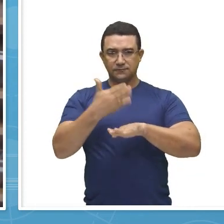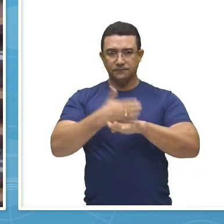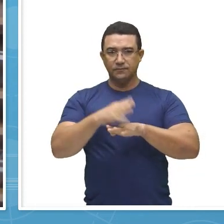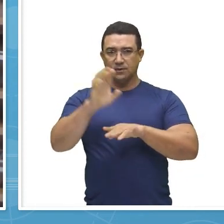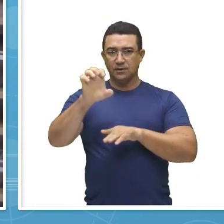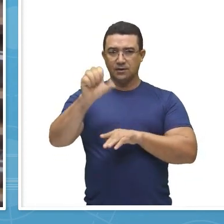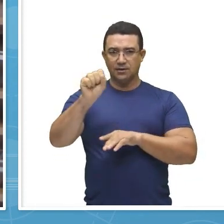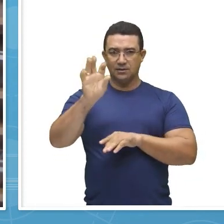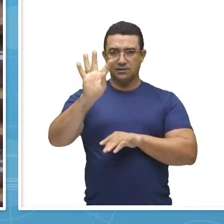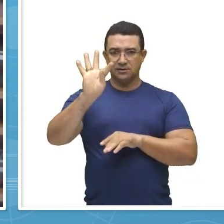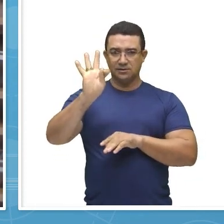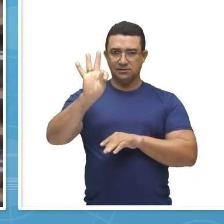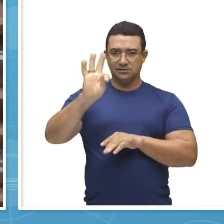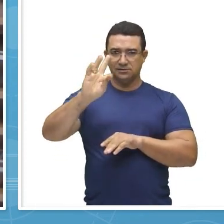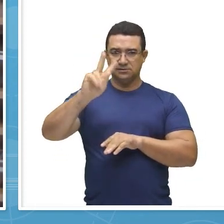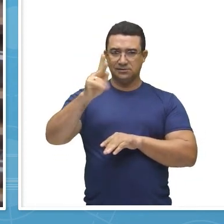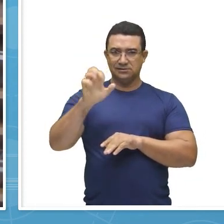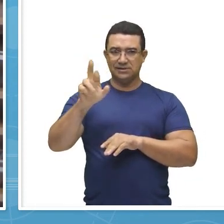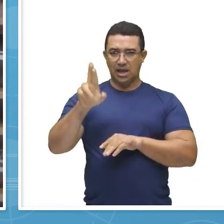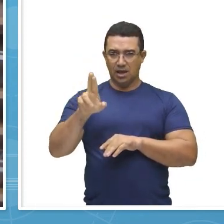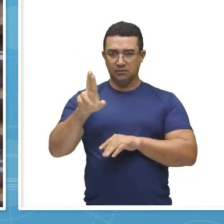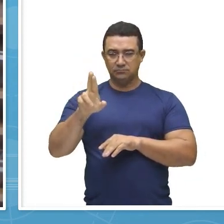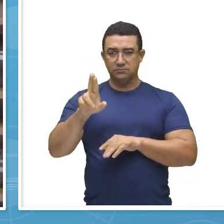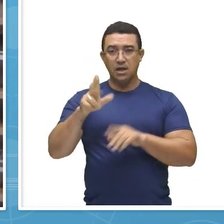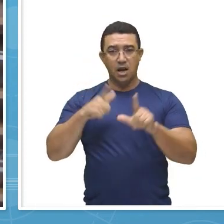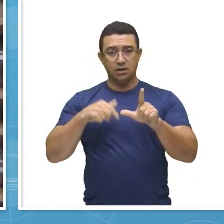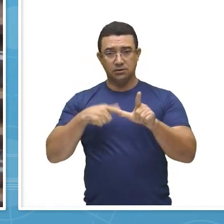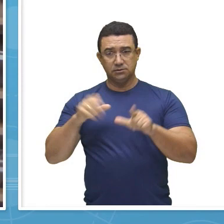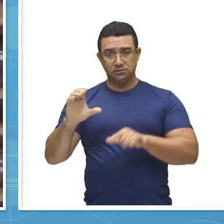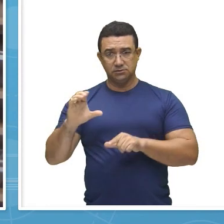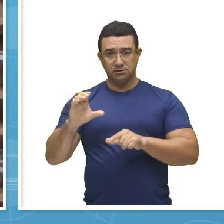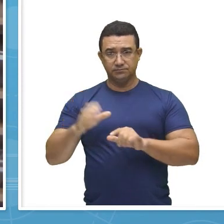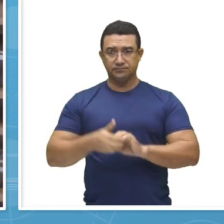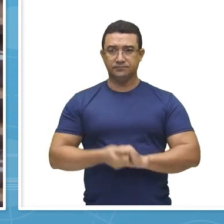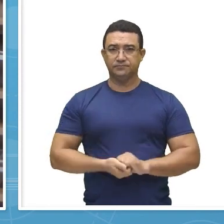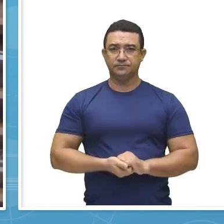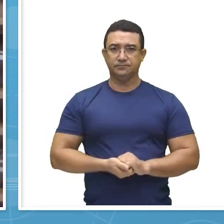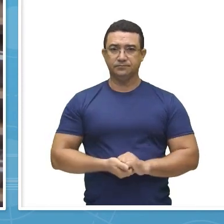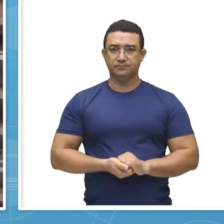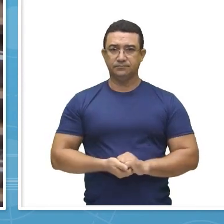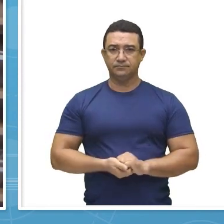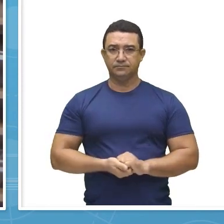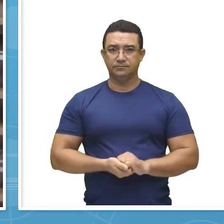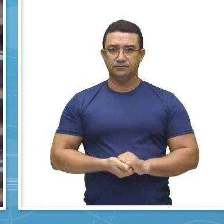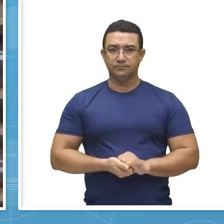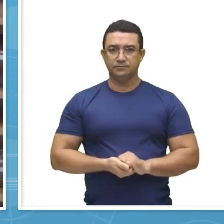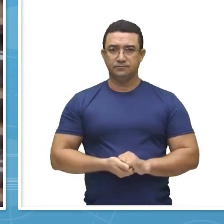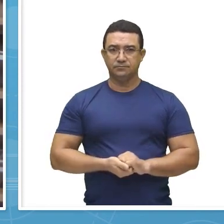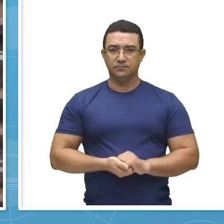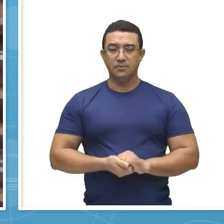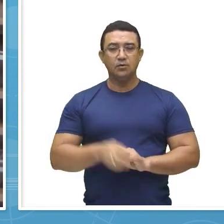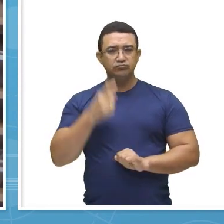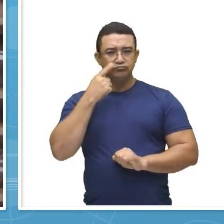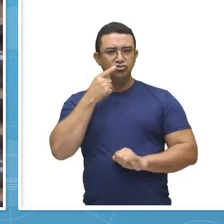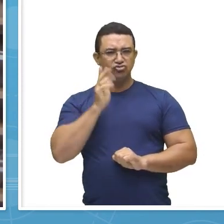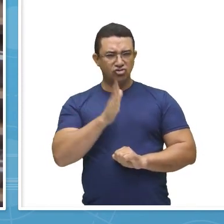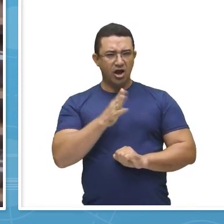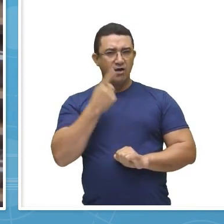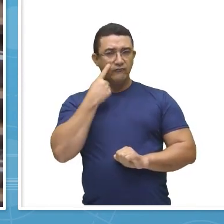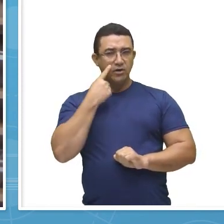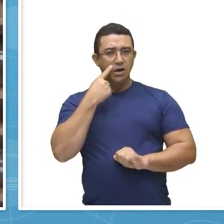Esther, ela colocou que é a letra C. Colocou ali que é a Laurásia. Né? A gente vai já verificar